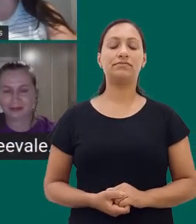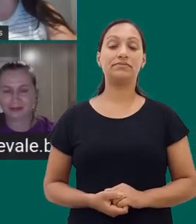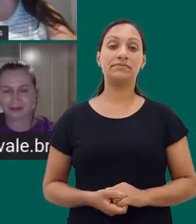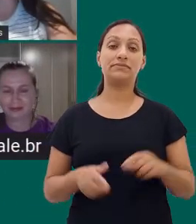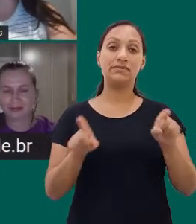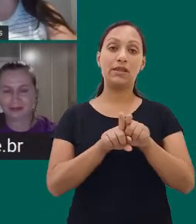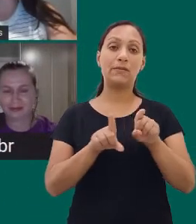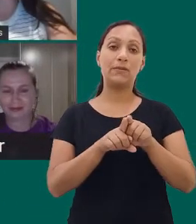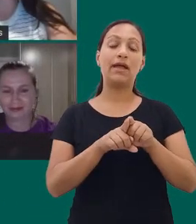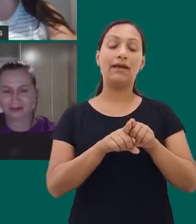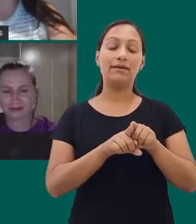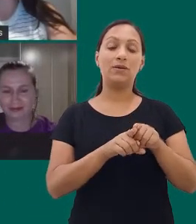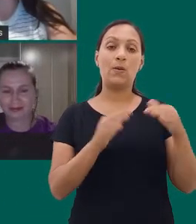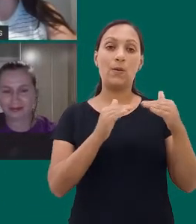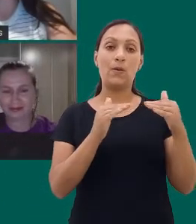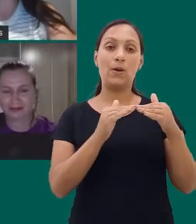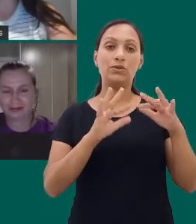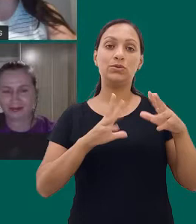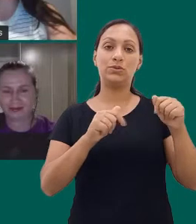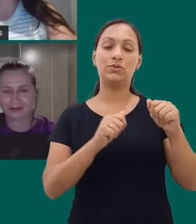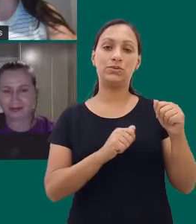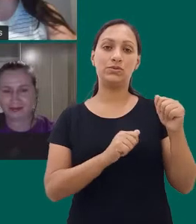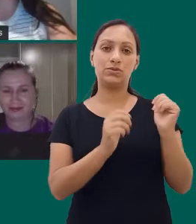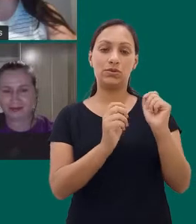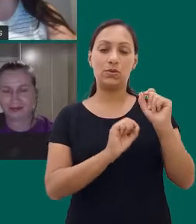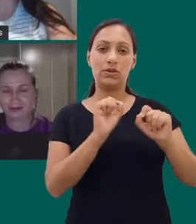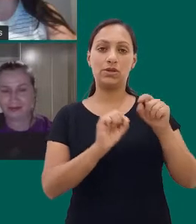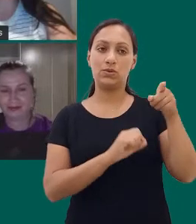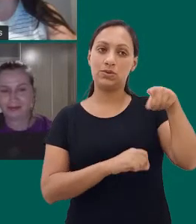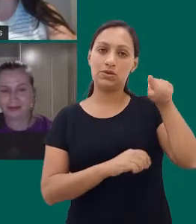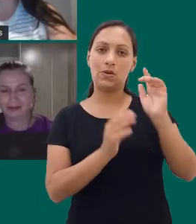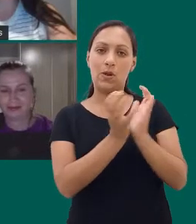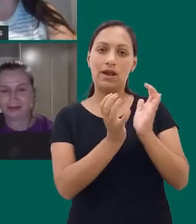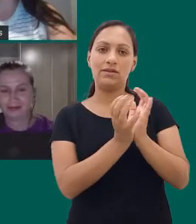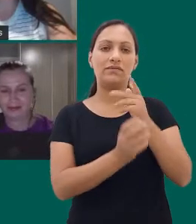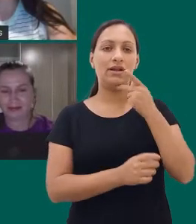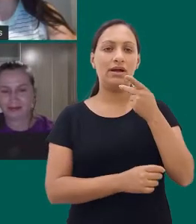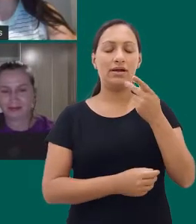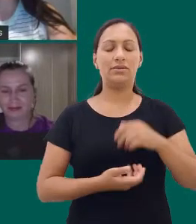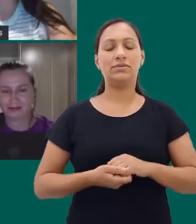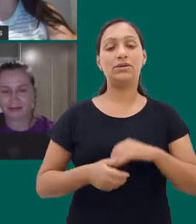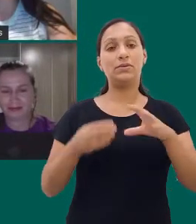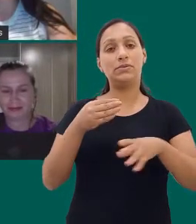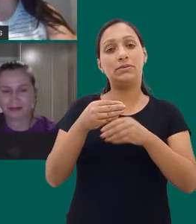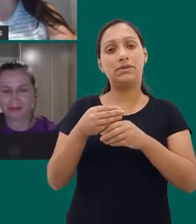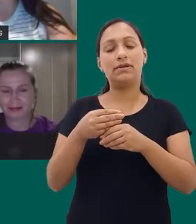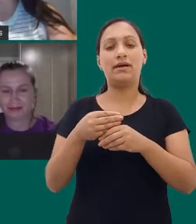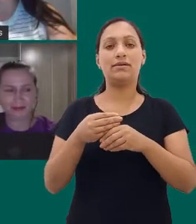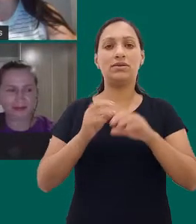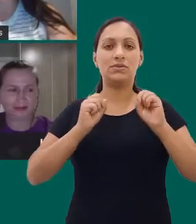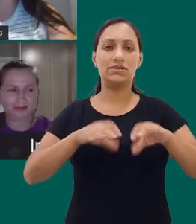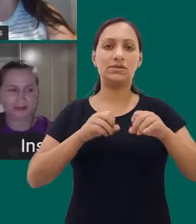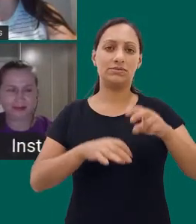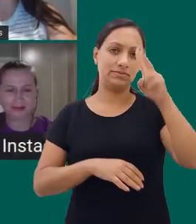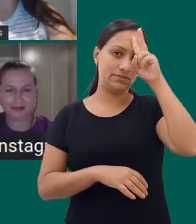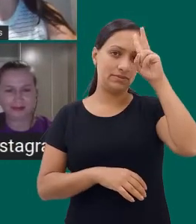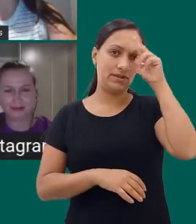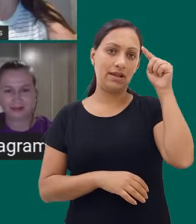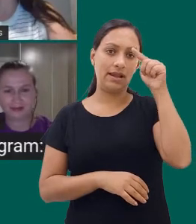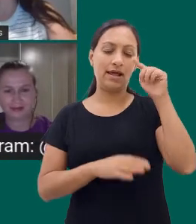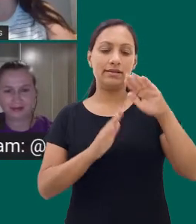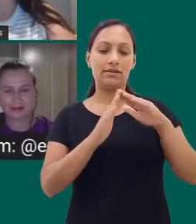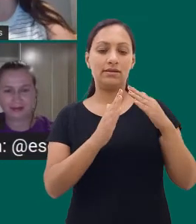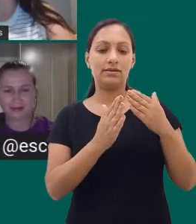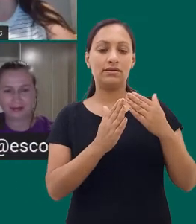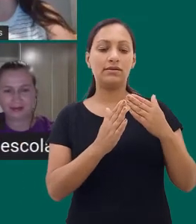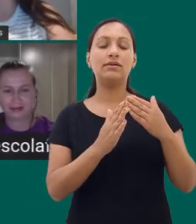sublinho tudo que os colegas falaram, né, o Samuel e a Geraldine, e eu só queria complementar aí que tu falou do ensino médio lá no Campus 2, né, a